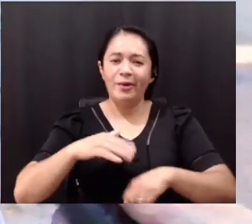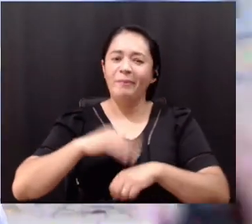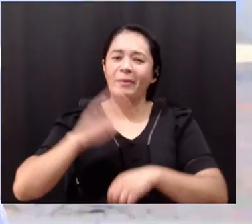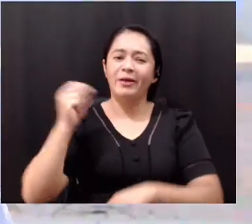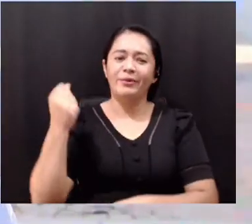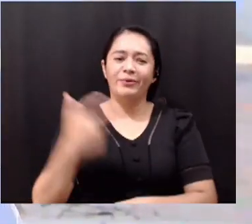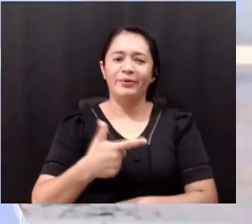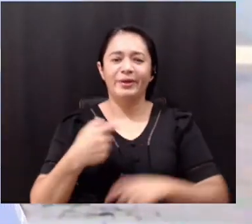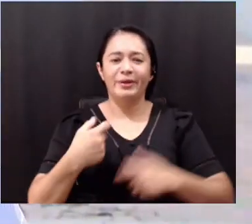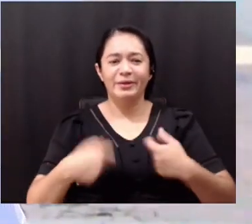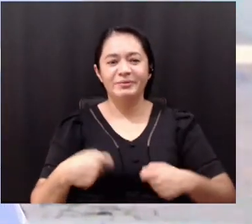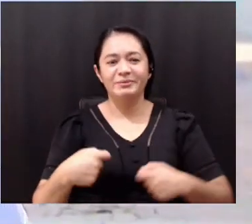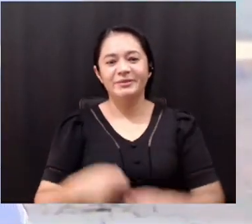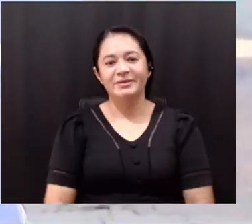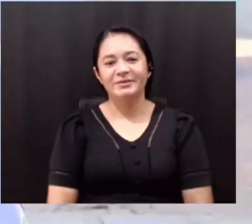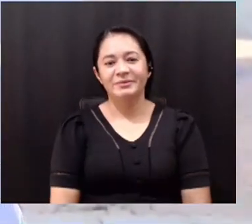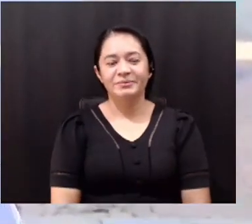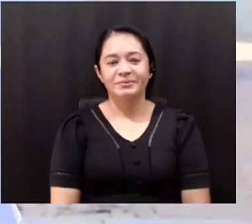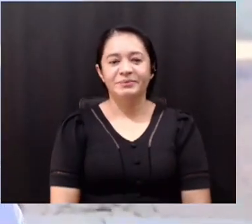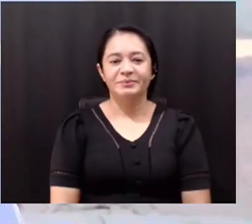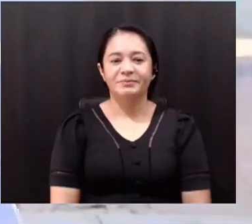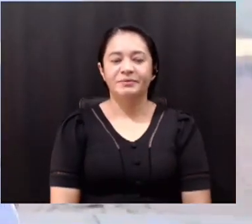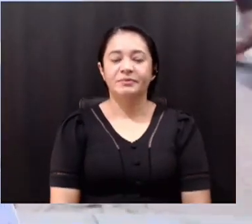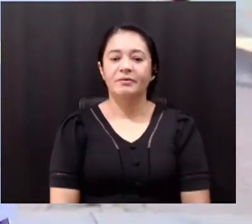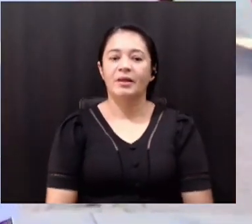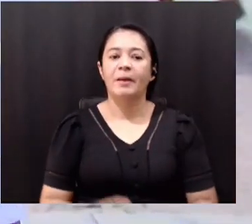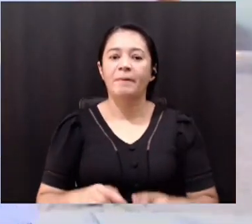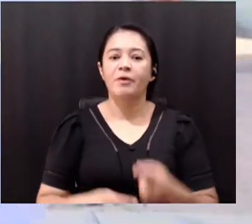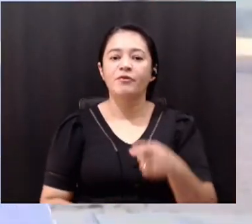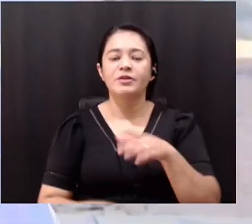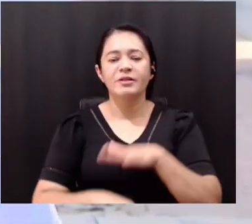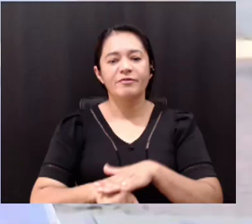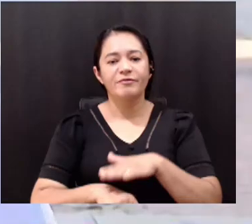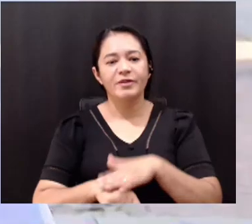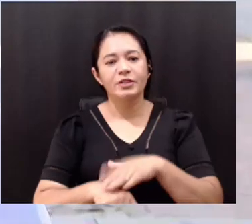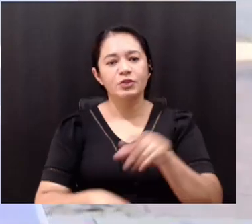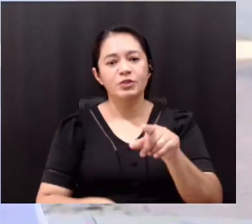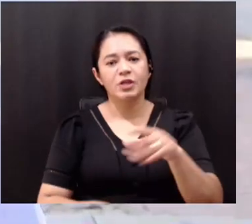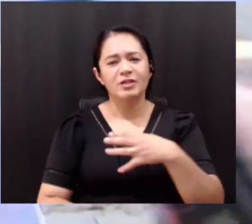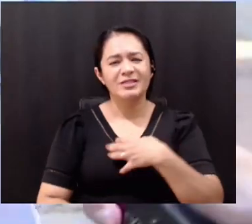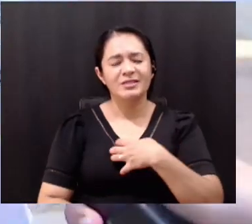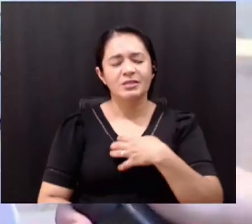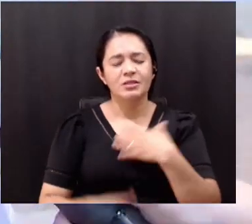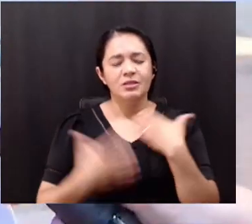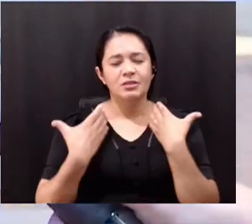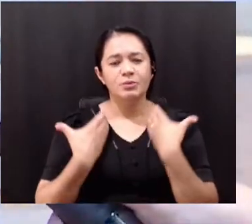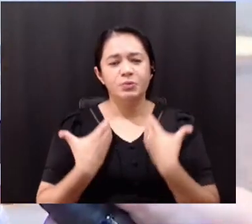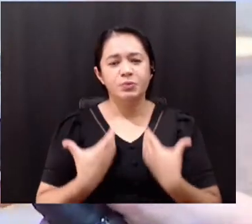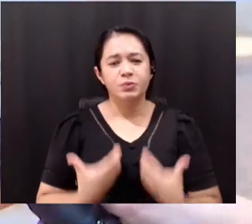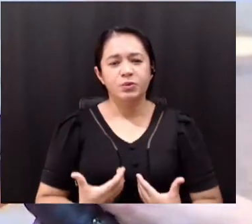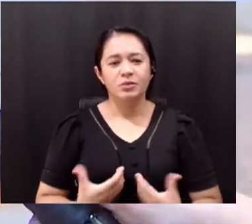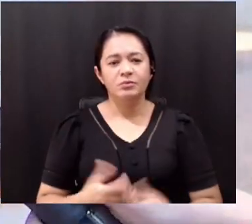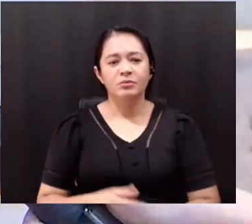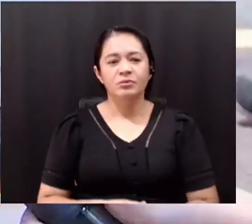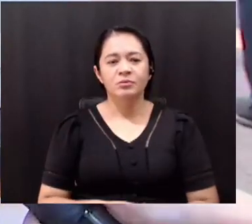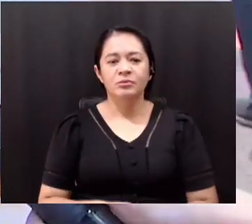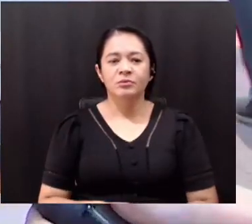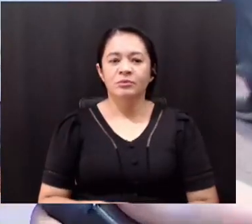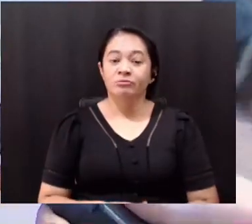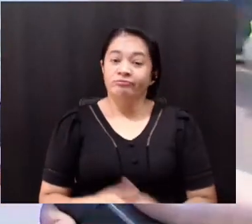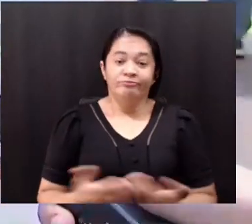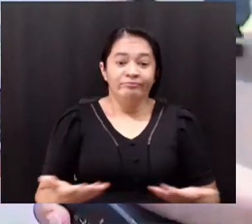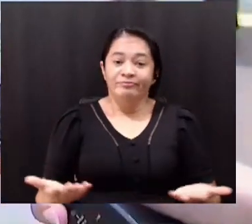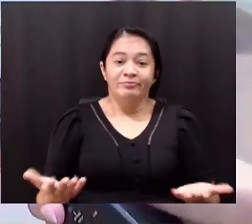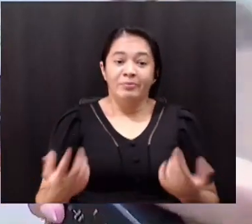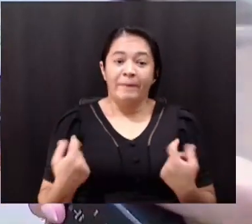certeza. E aí, o que você faz, assim, quando você se sente muito exausta, está, assim, esgotada? Ah, tem que continuar a rotina, né?